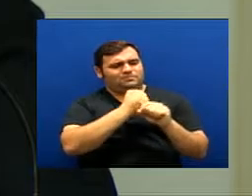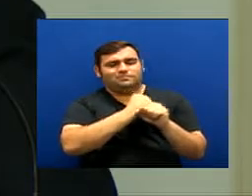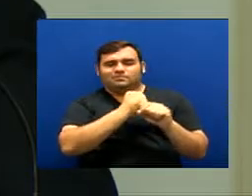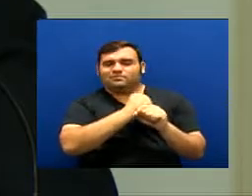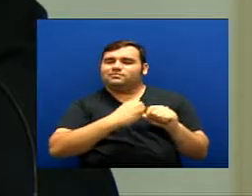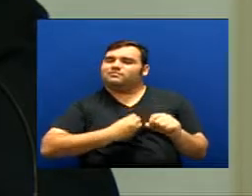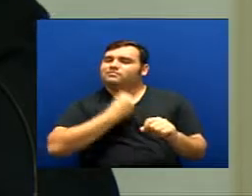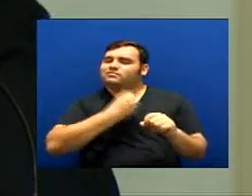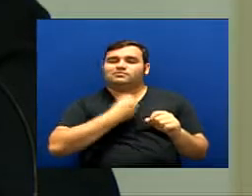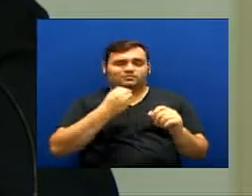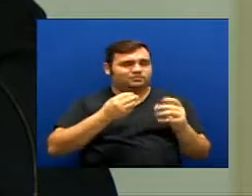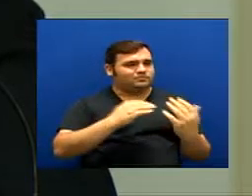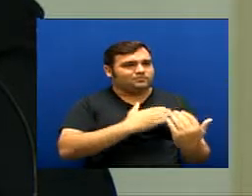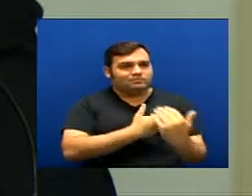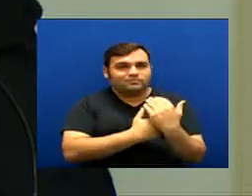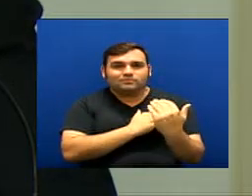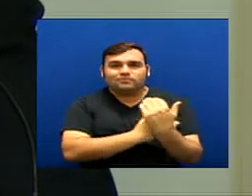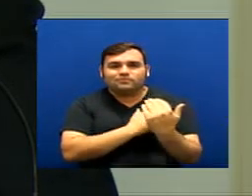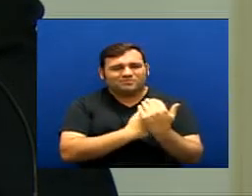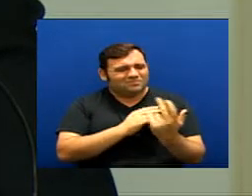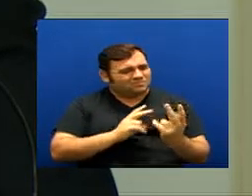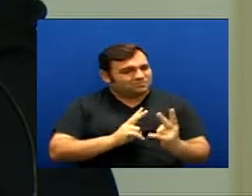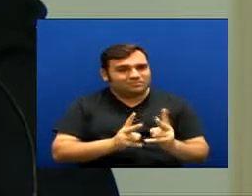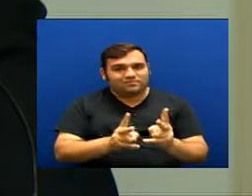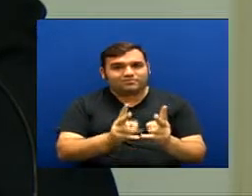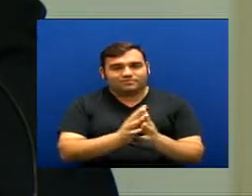e o teu coração guarde os meus estatutos,